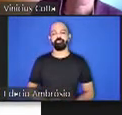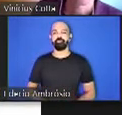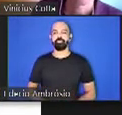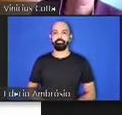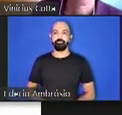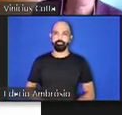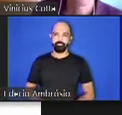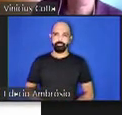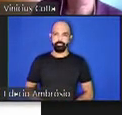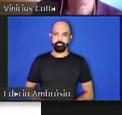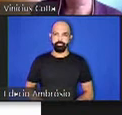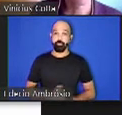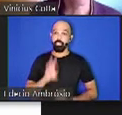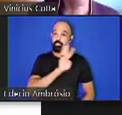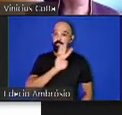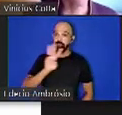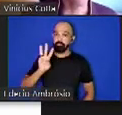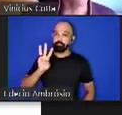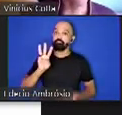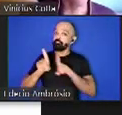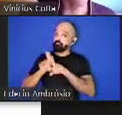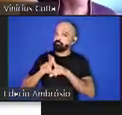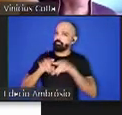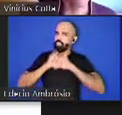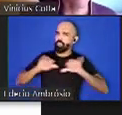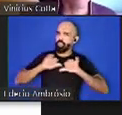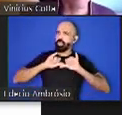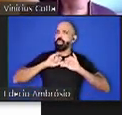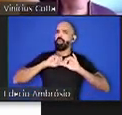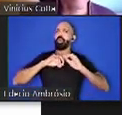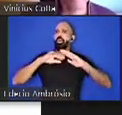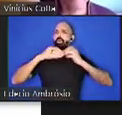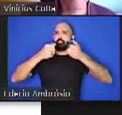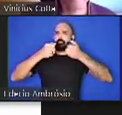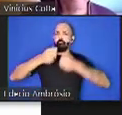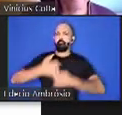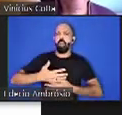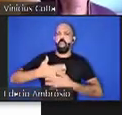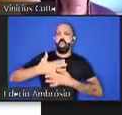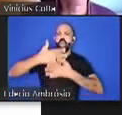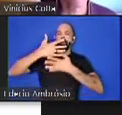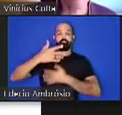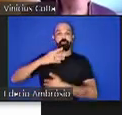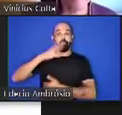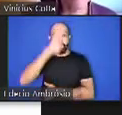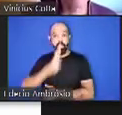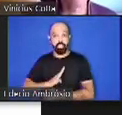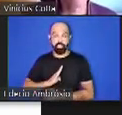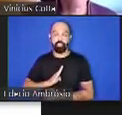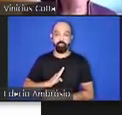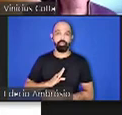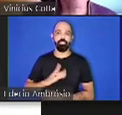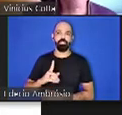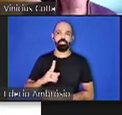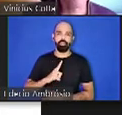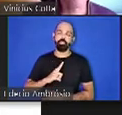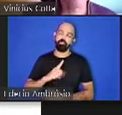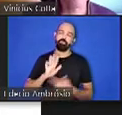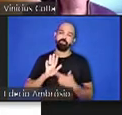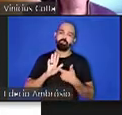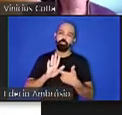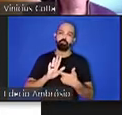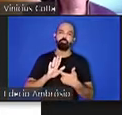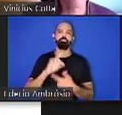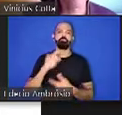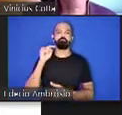Nosso site também é uma rica fonte de informação, o site do DAD no Brasil, né? Eu destacaria. Dentro